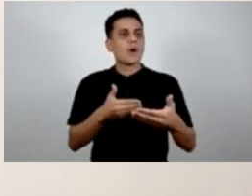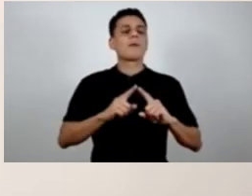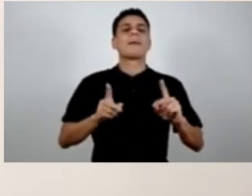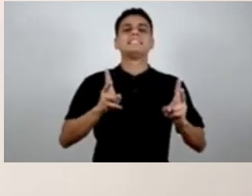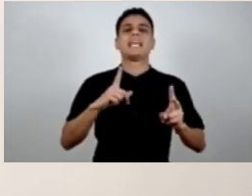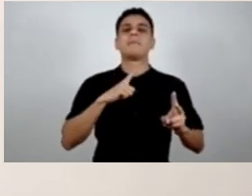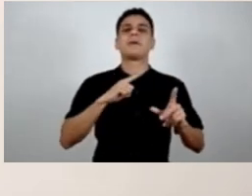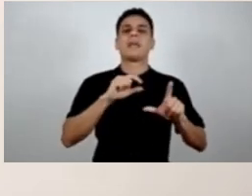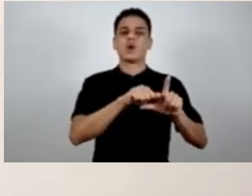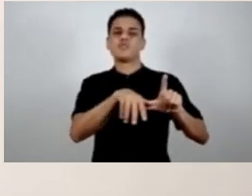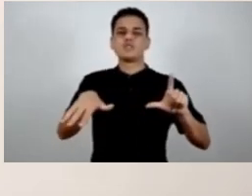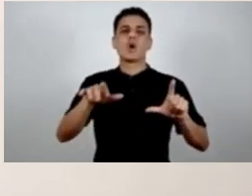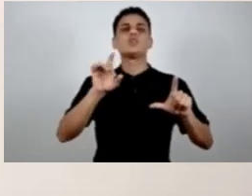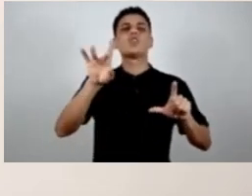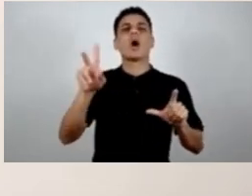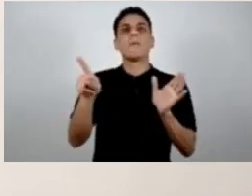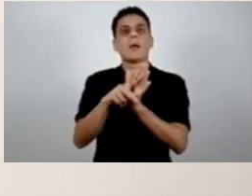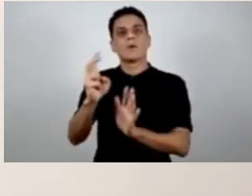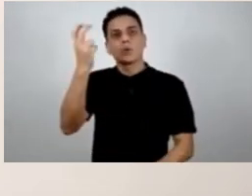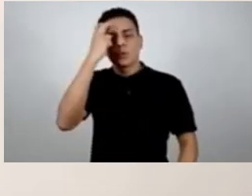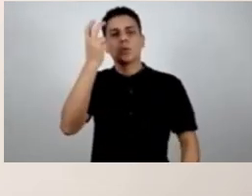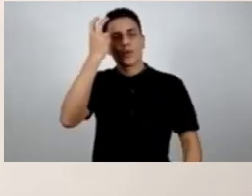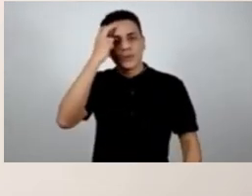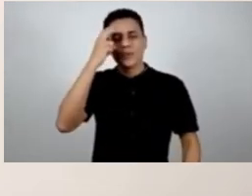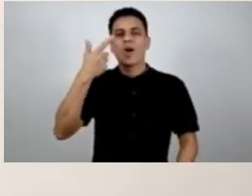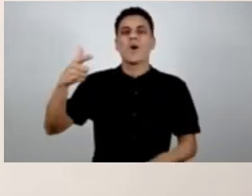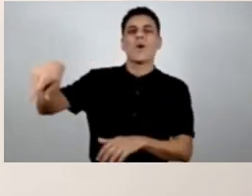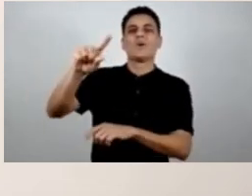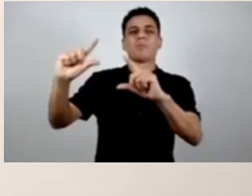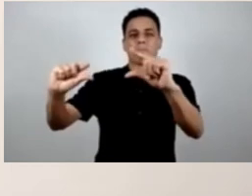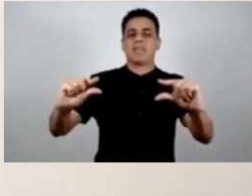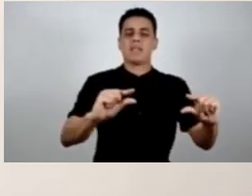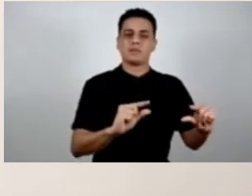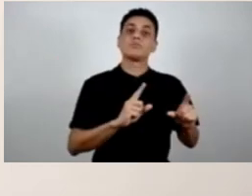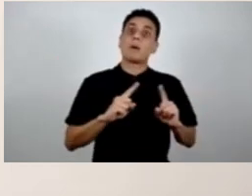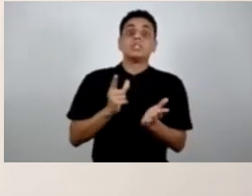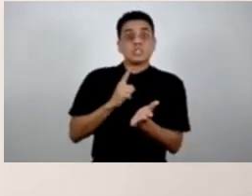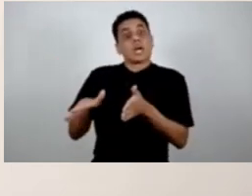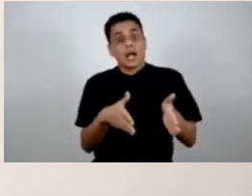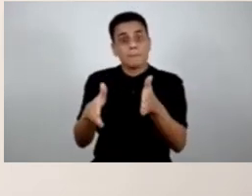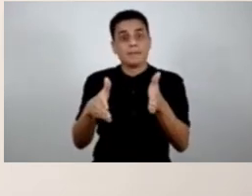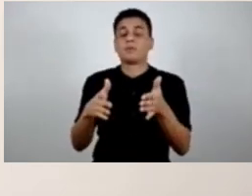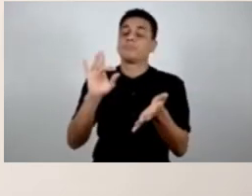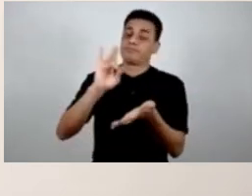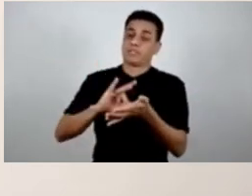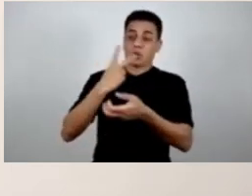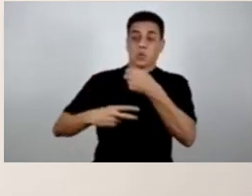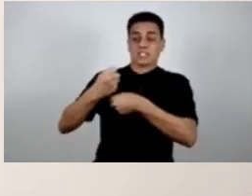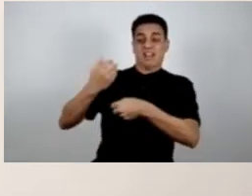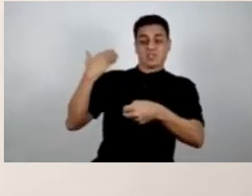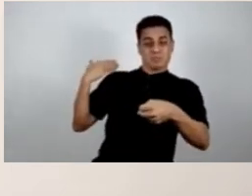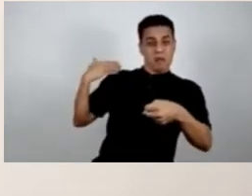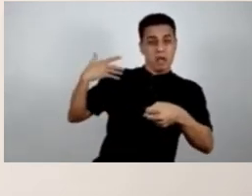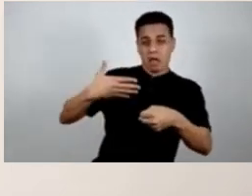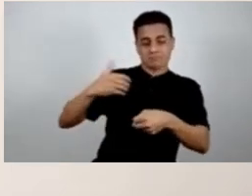ficava uma coisa do audiovisual muito ligado só na questão da cultura e não na questão das outras coisas, mas já tinha um caminhozinho e realmente há 2 anos para cá isso